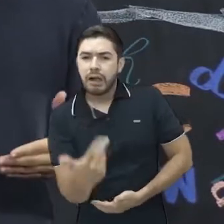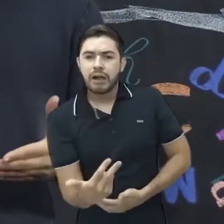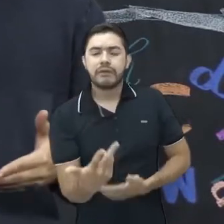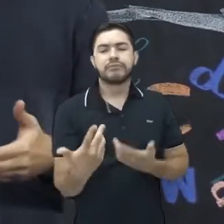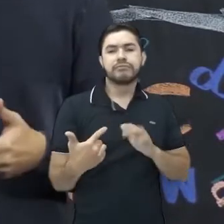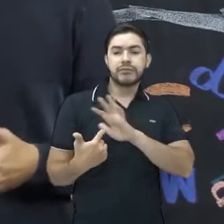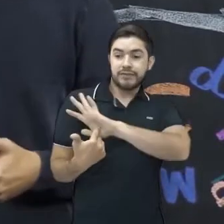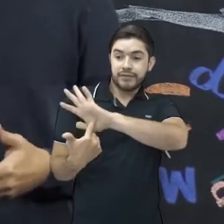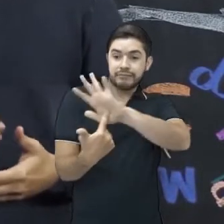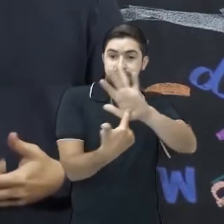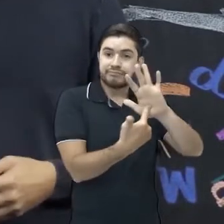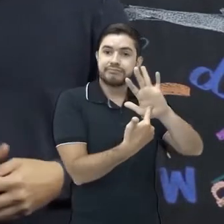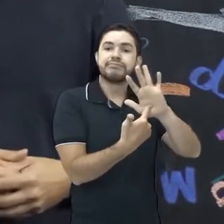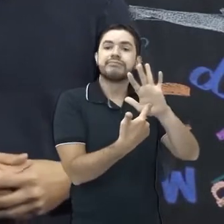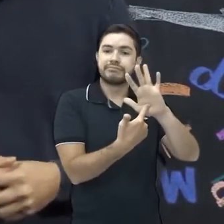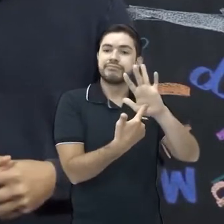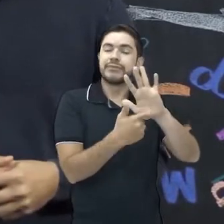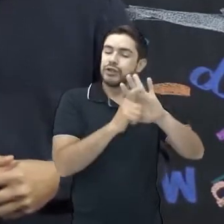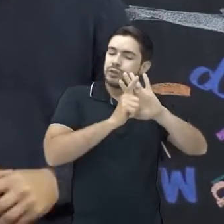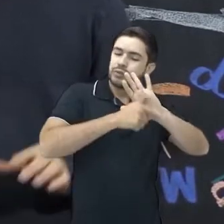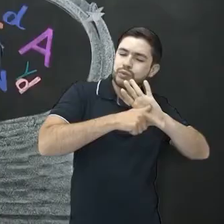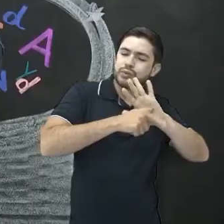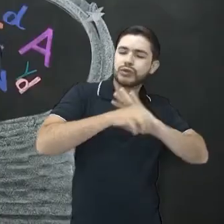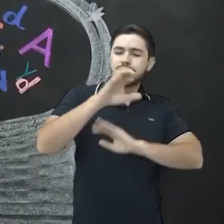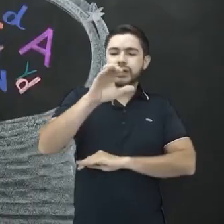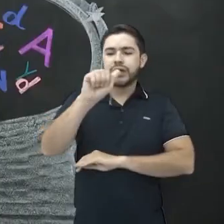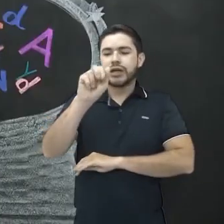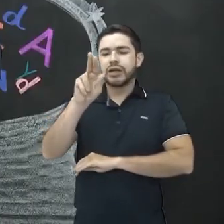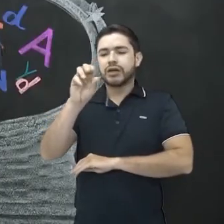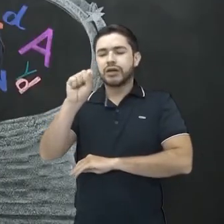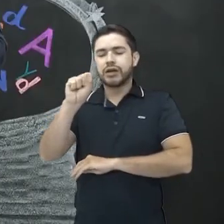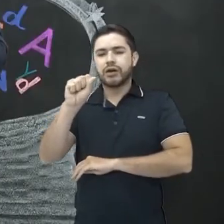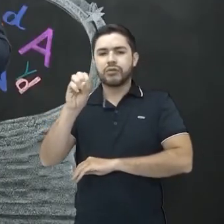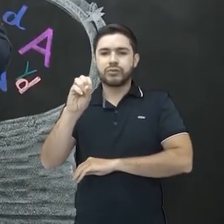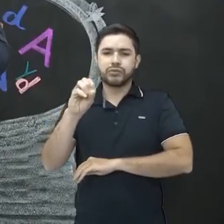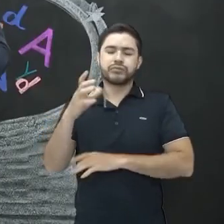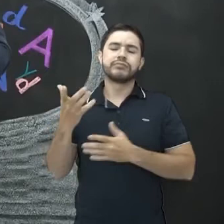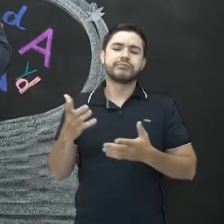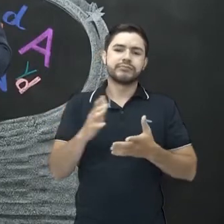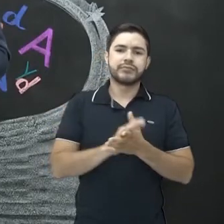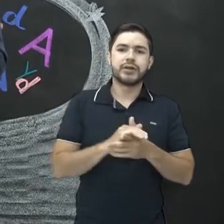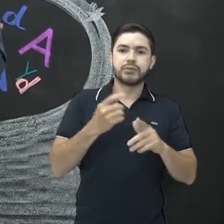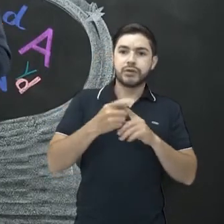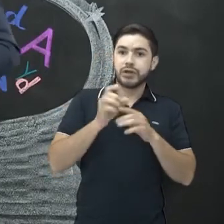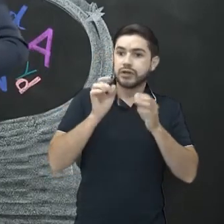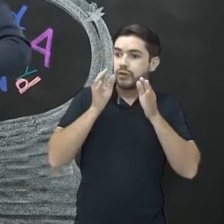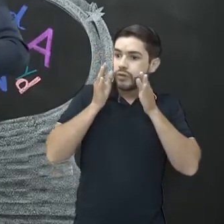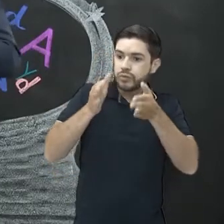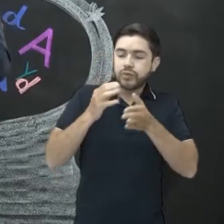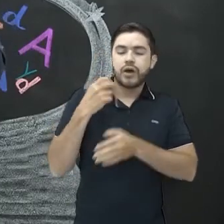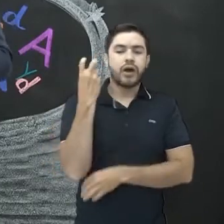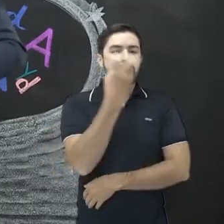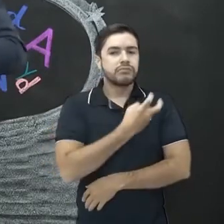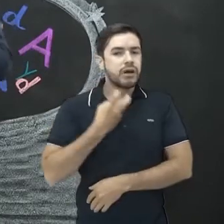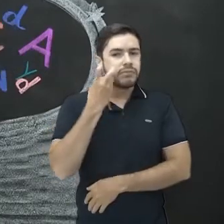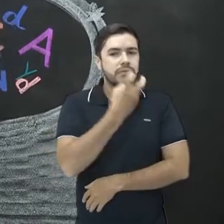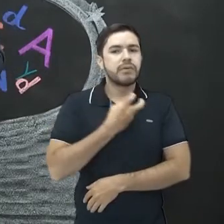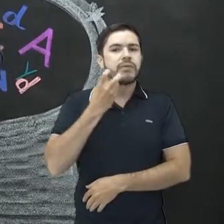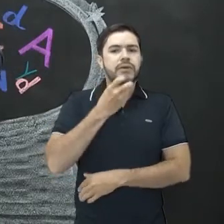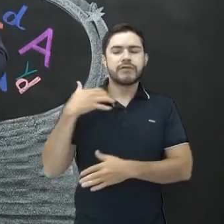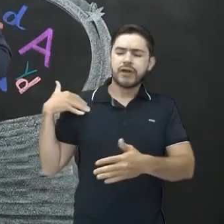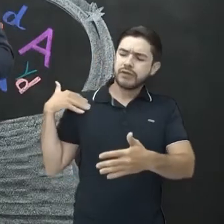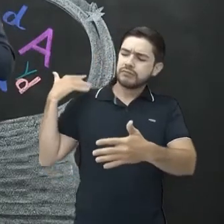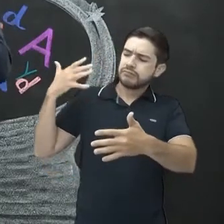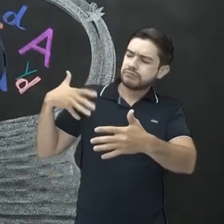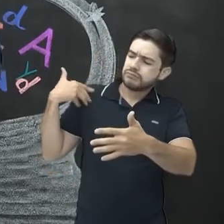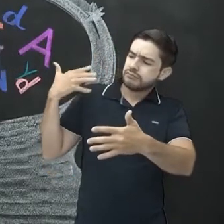são expostas em um gênero como o causo. O causo, por ser essencialmente oral, ele vai sendo passado de geração em